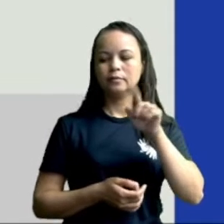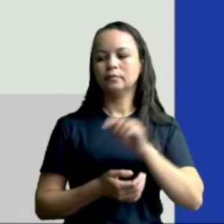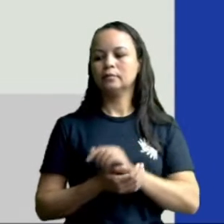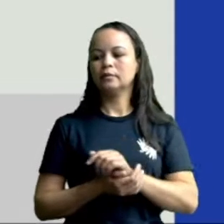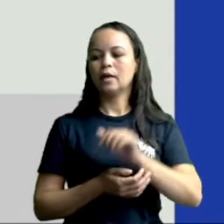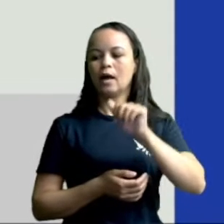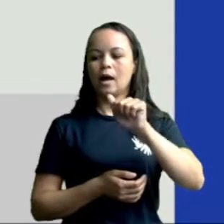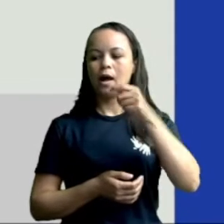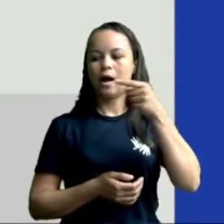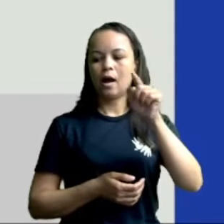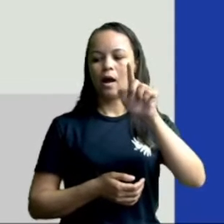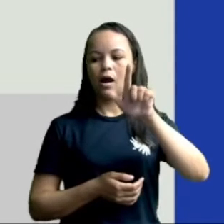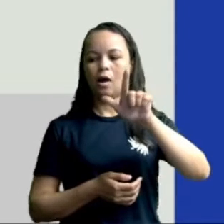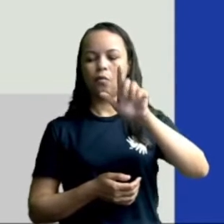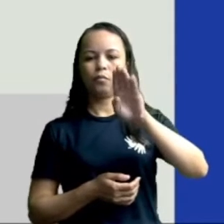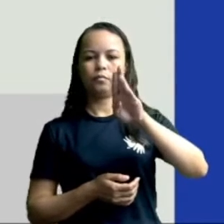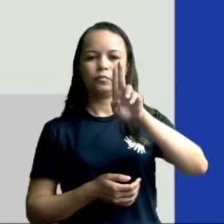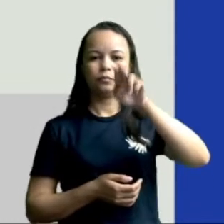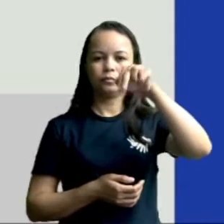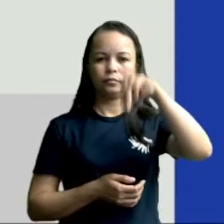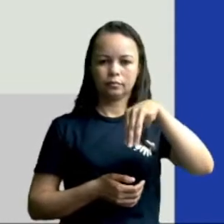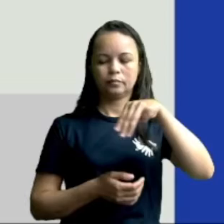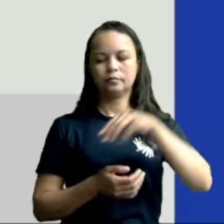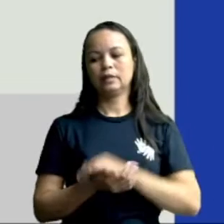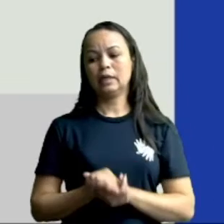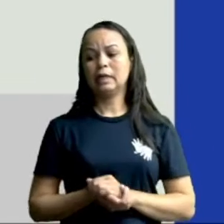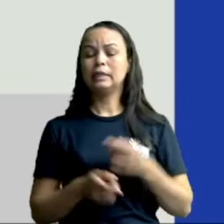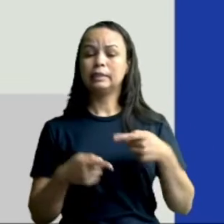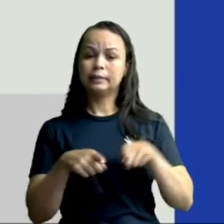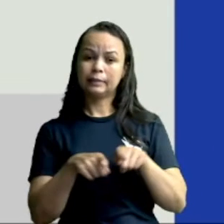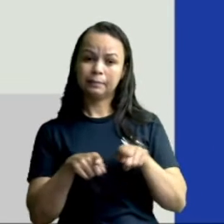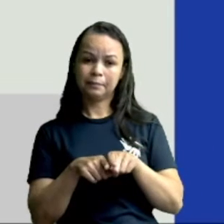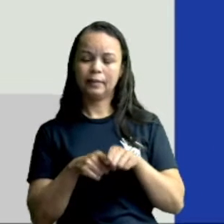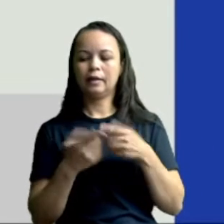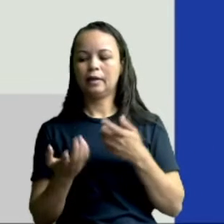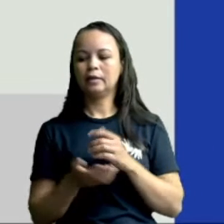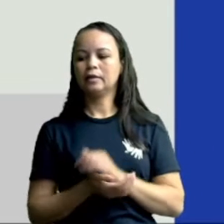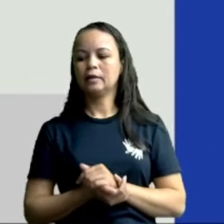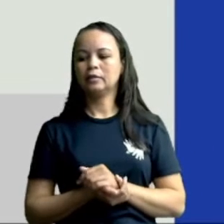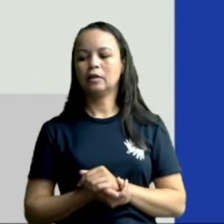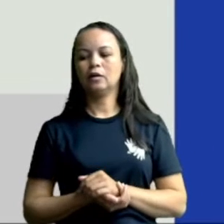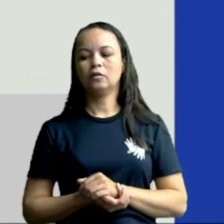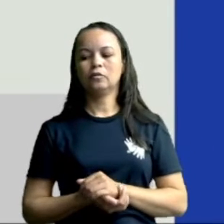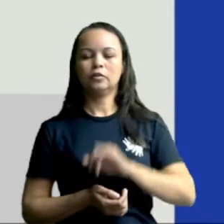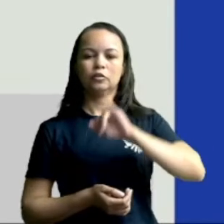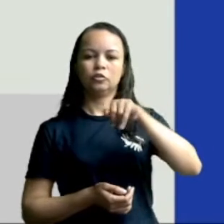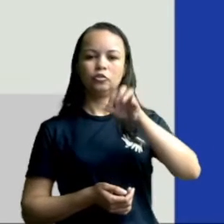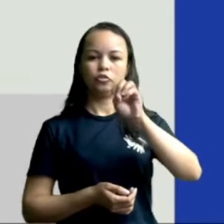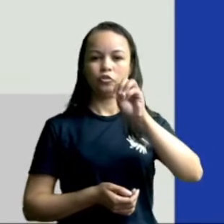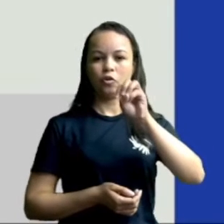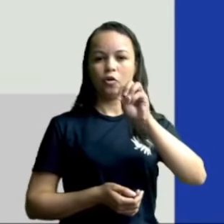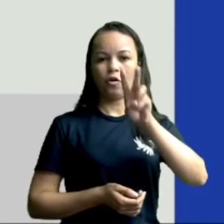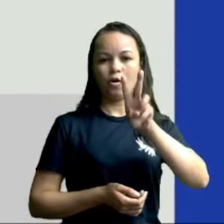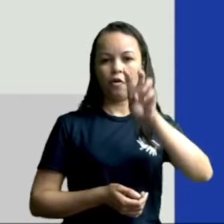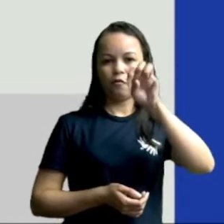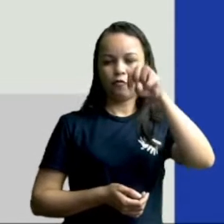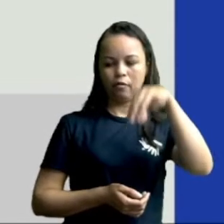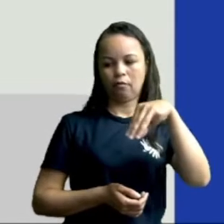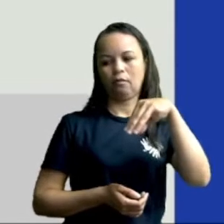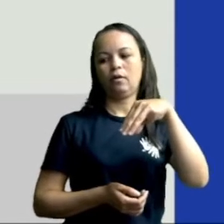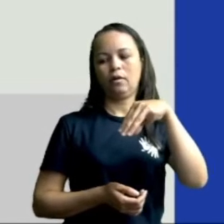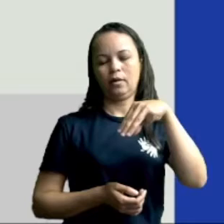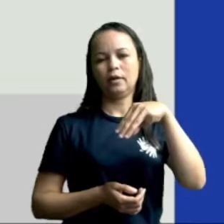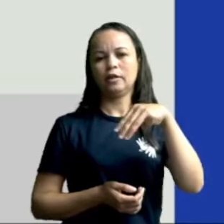das palavras que não levam acento, porque terminam com N, S ou vogal. Ó. Jovem. Eu tenho a